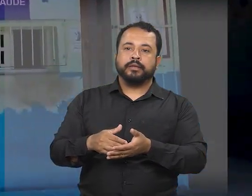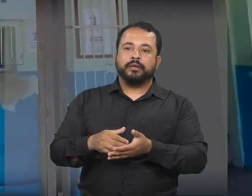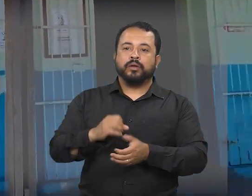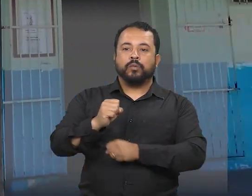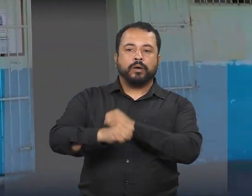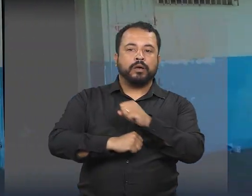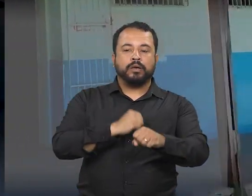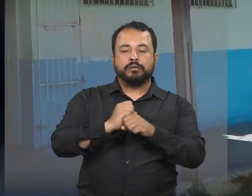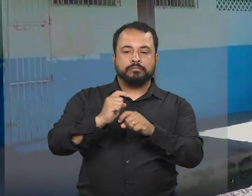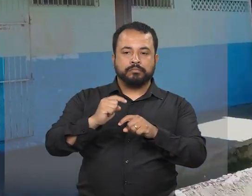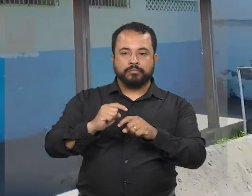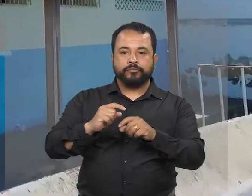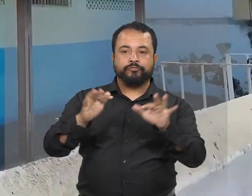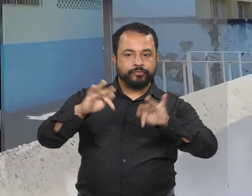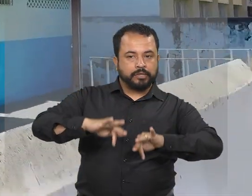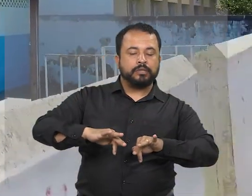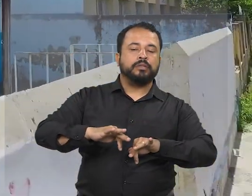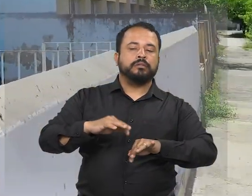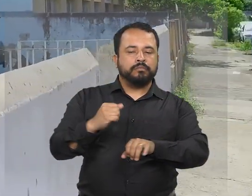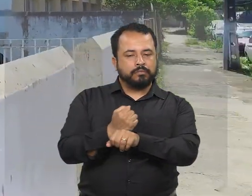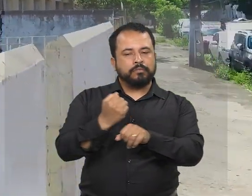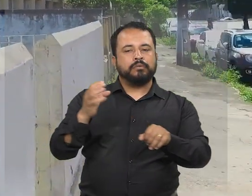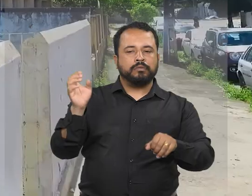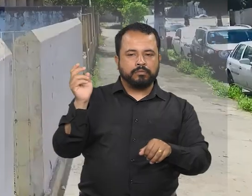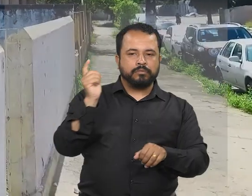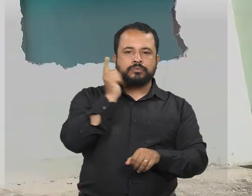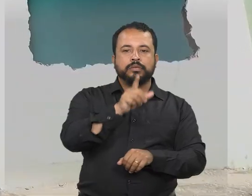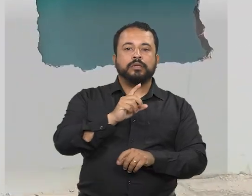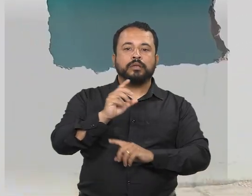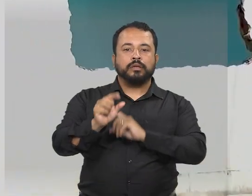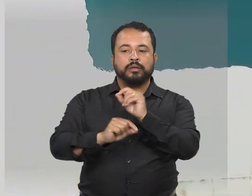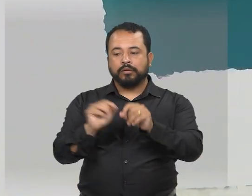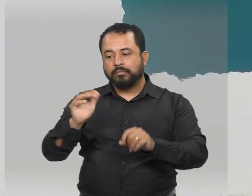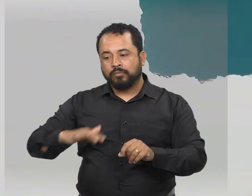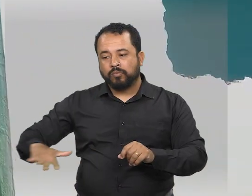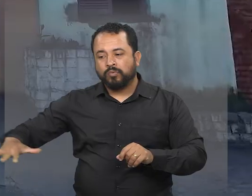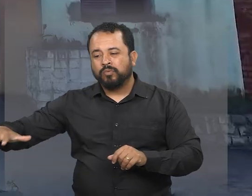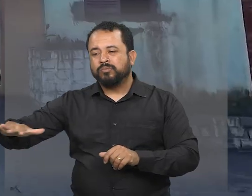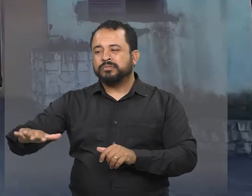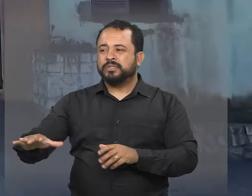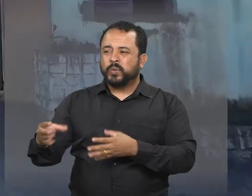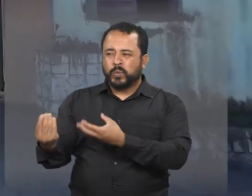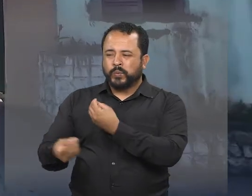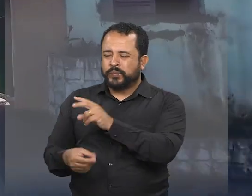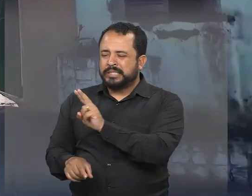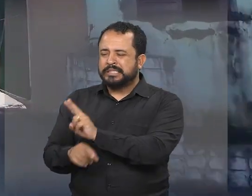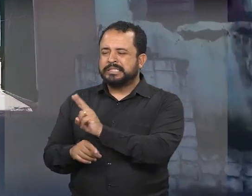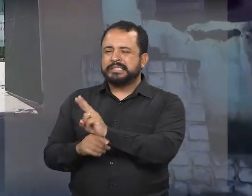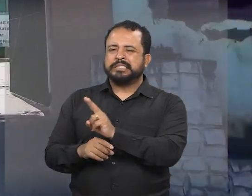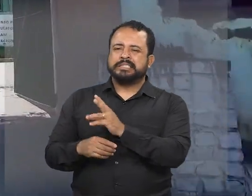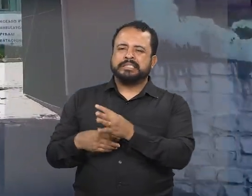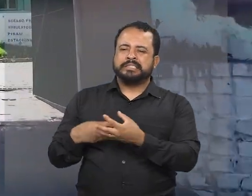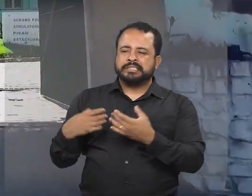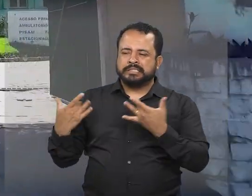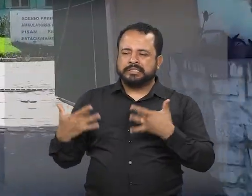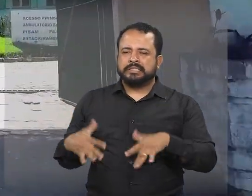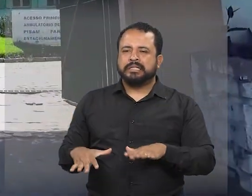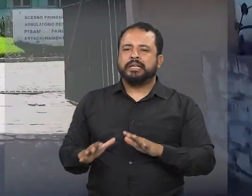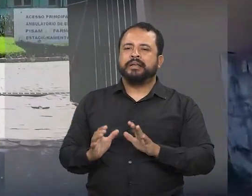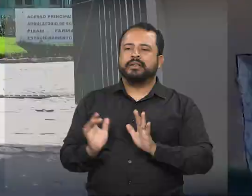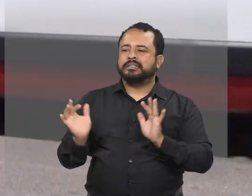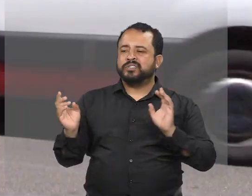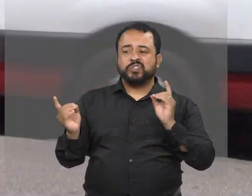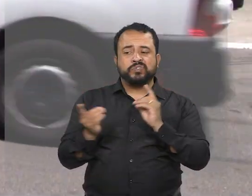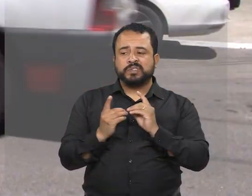O acesso à saúde também foi prejudicado pelo afundar do solo. Após as unidades fecharem e famílias ficarem sem atendimento perto